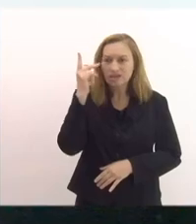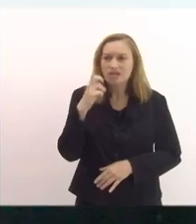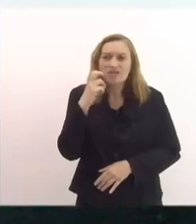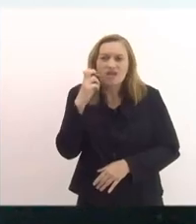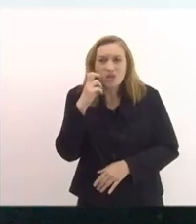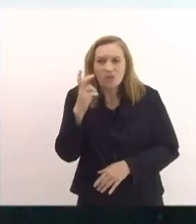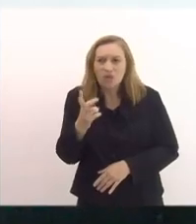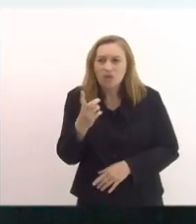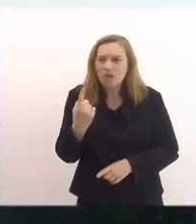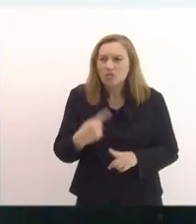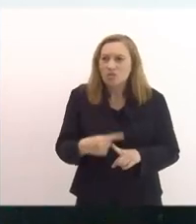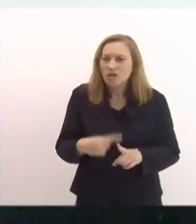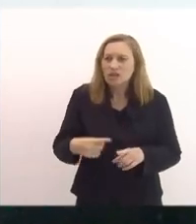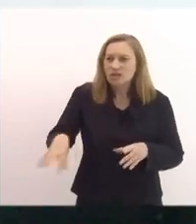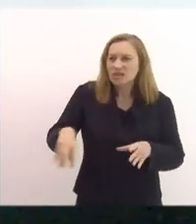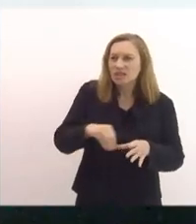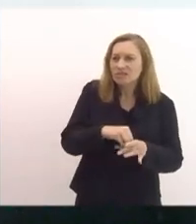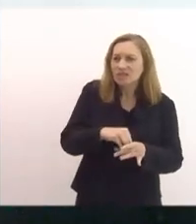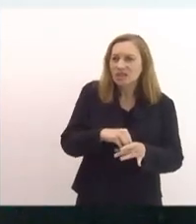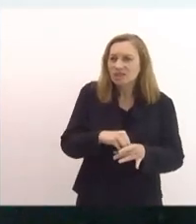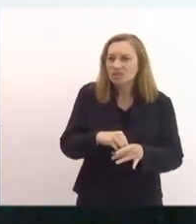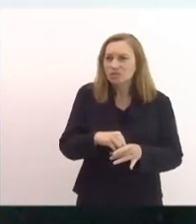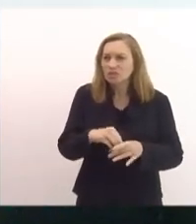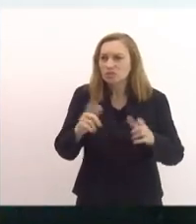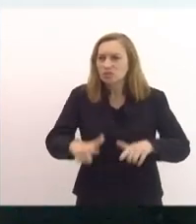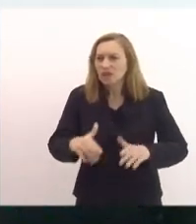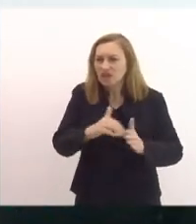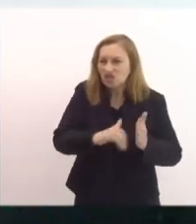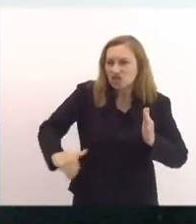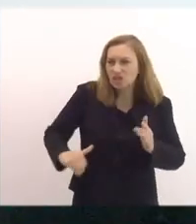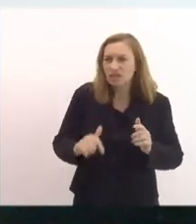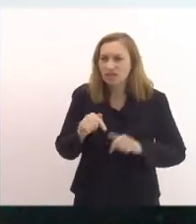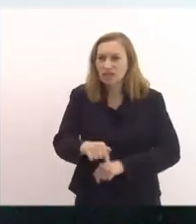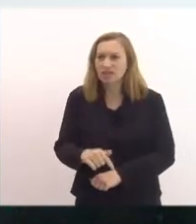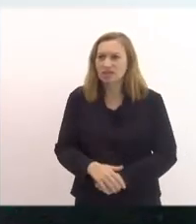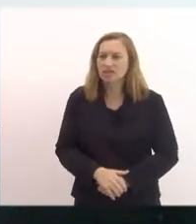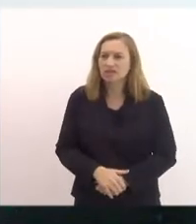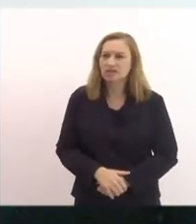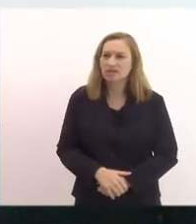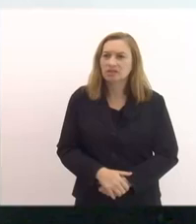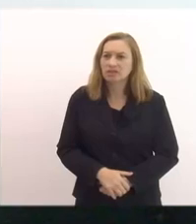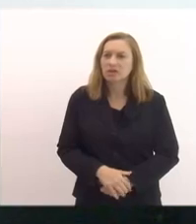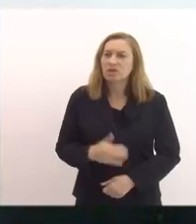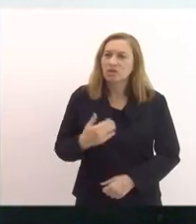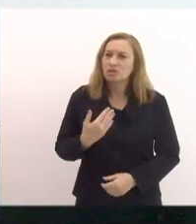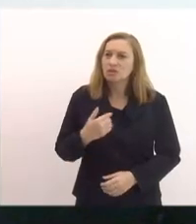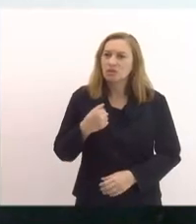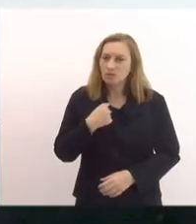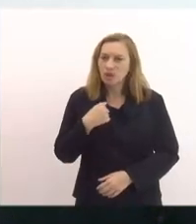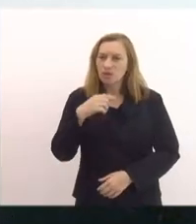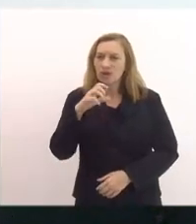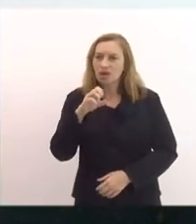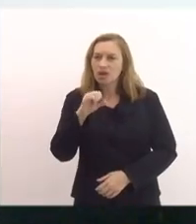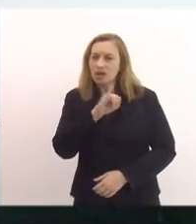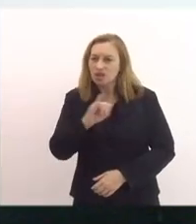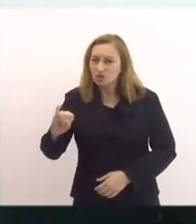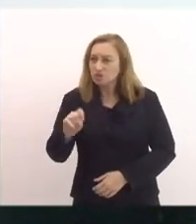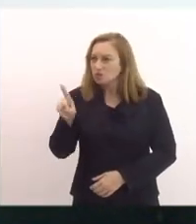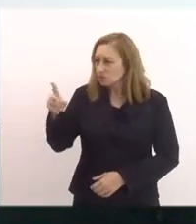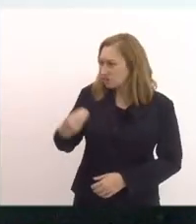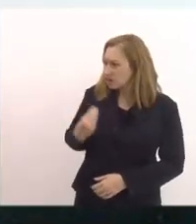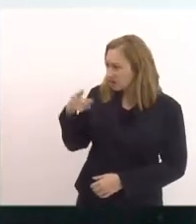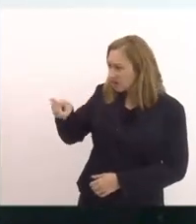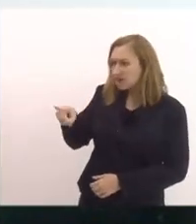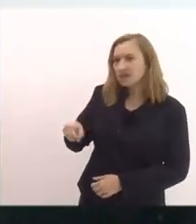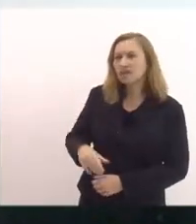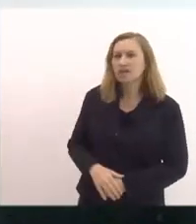vergonha, porque você teve dentro da corporação e te tiraram daquela situação. O meu instrutor está aqui. O meu instrutor do quarto